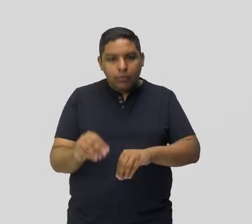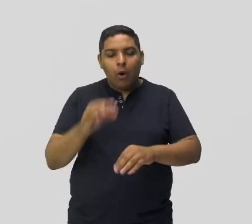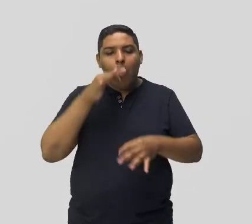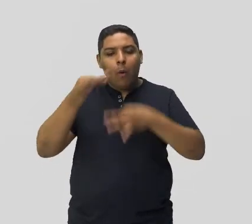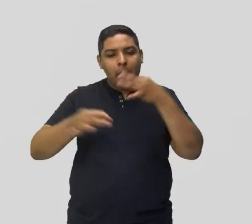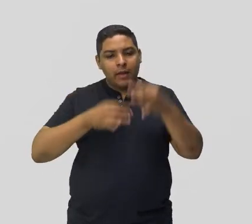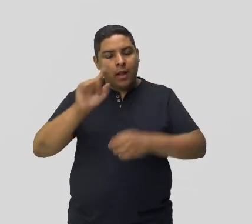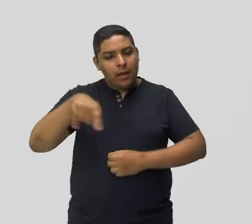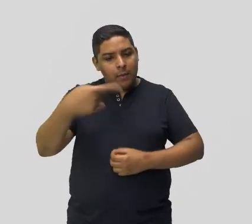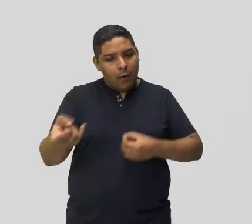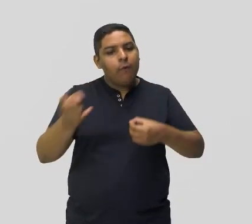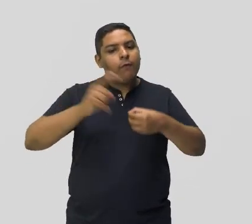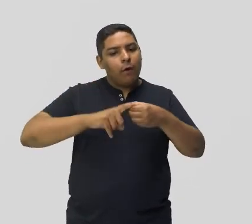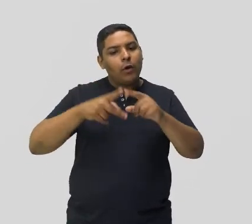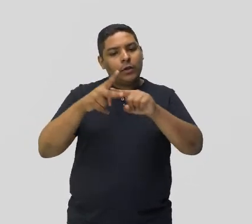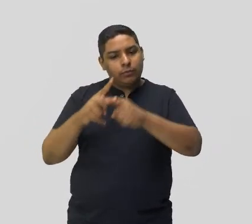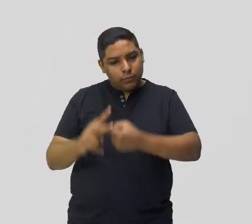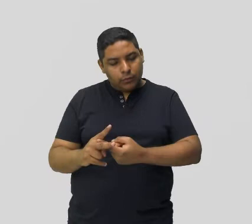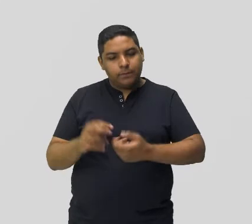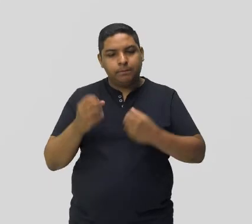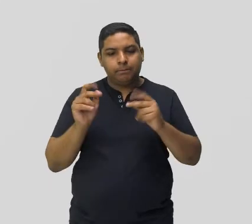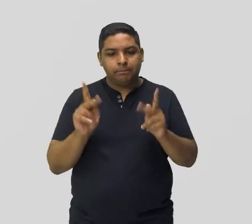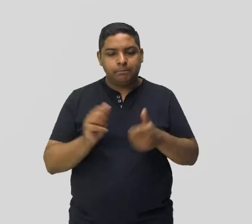daqui a pouco a gente volta para resolver essas questões.